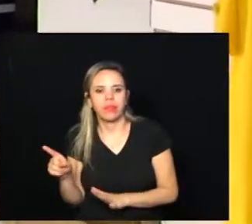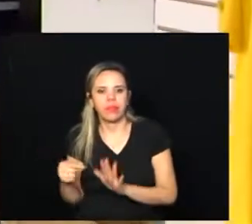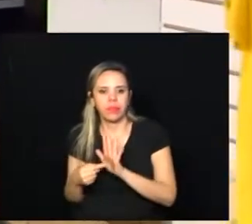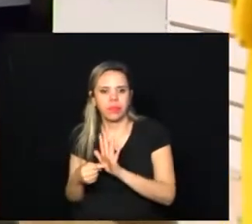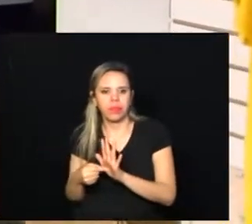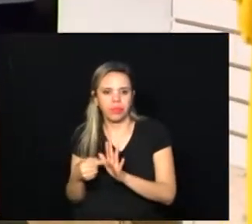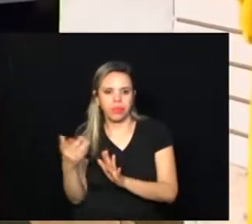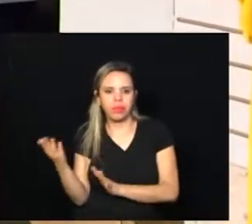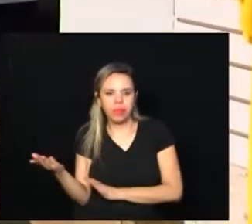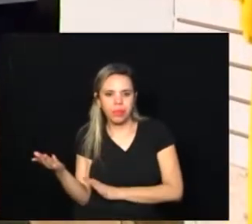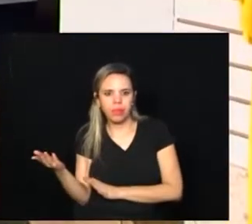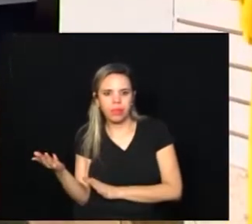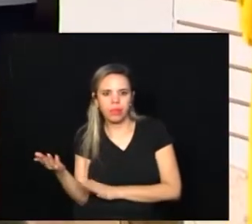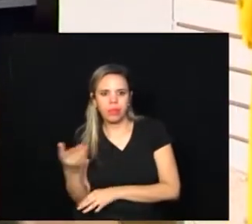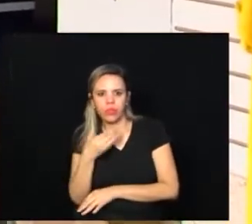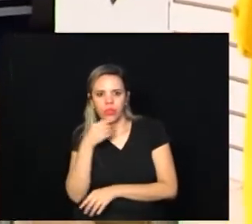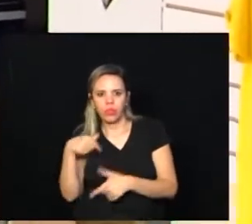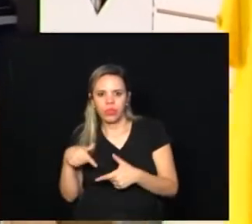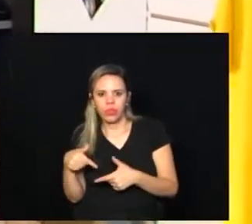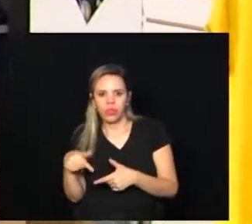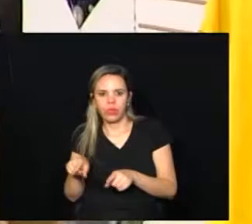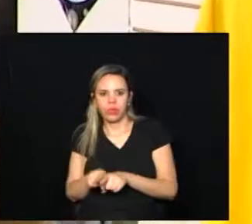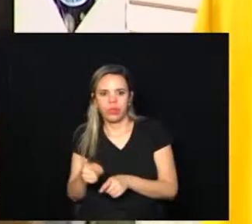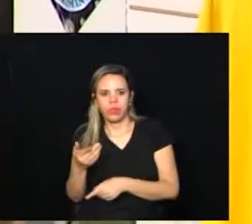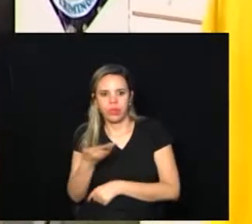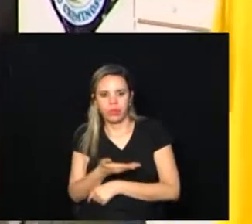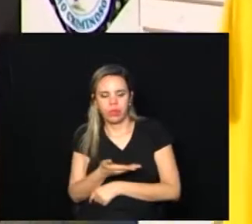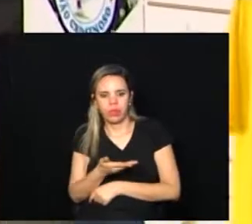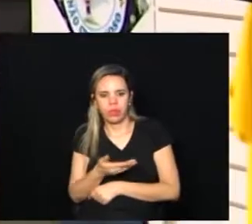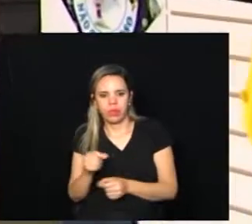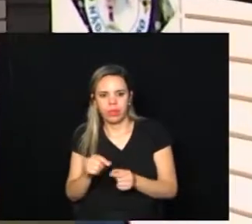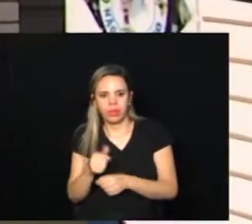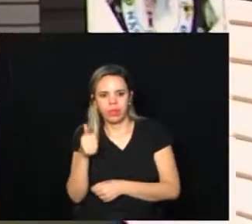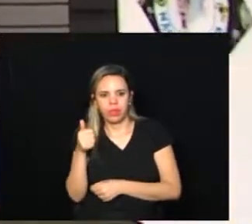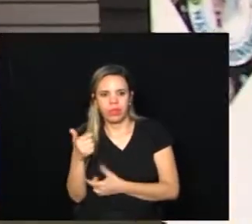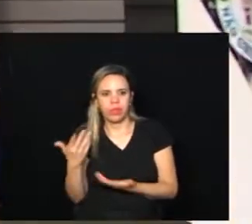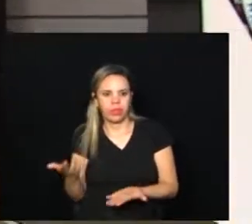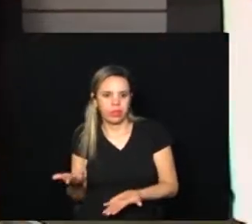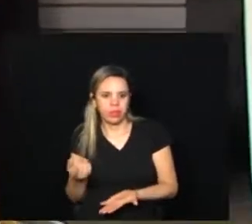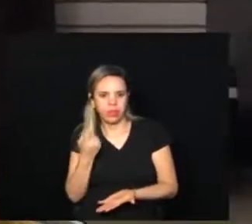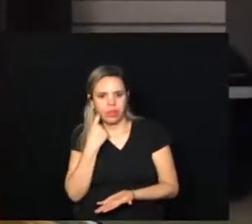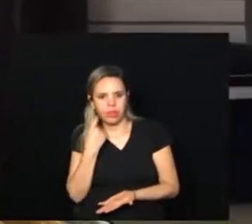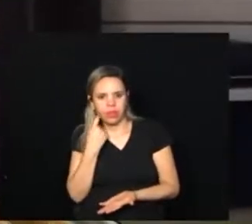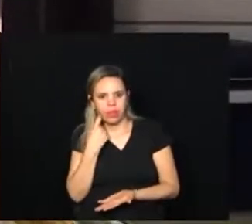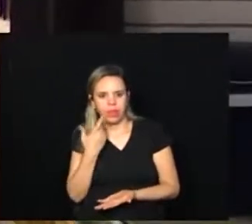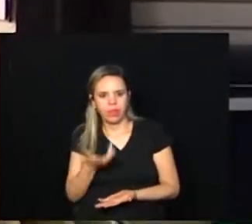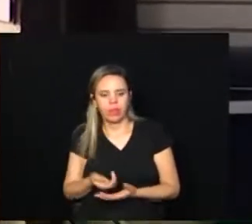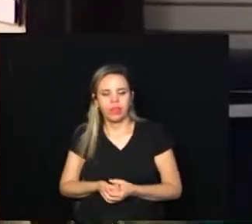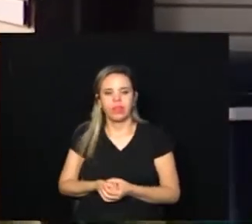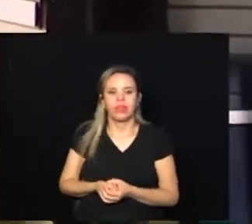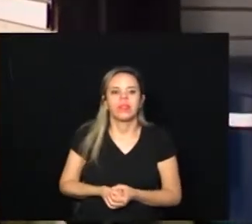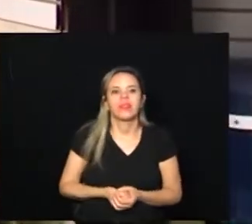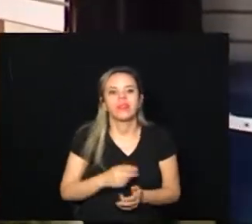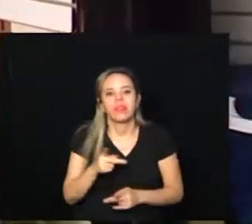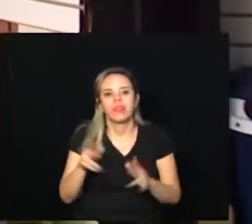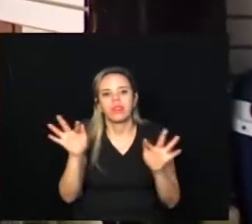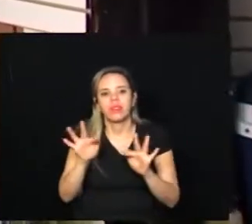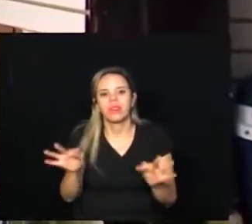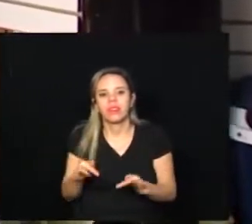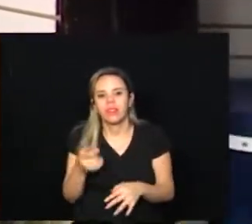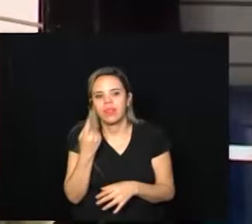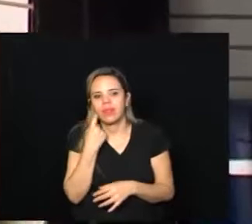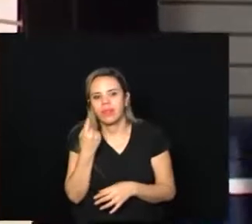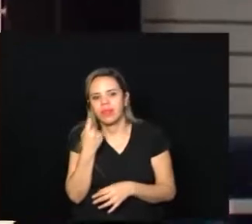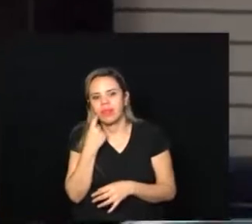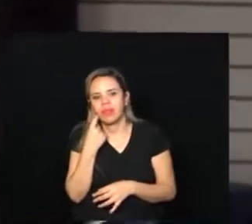pra gente, a rapaziada ali também. Olha lá, fazendo um joinha. Isso aí, sextou, né? Sextou. O pessoal fica feliz sexta-feira, né?